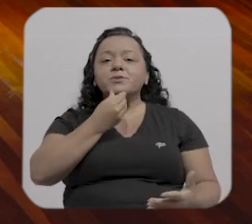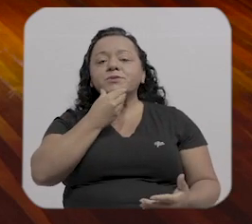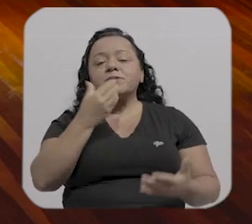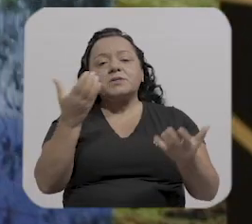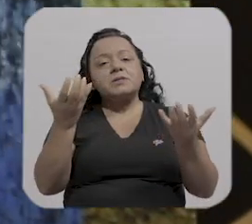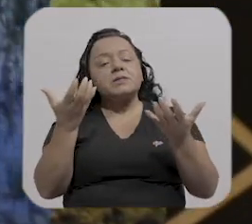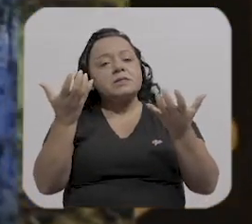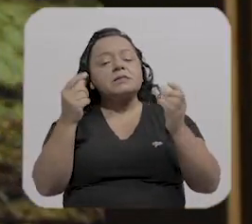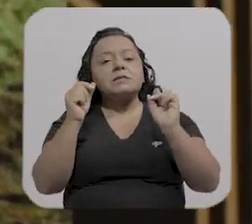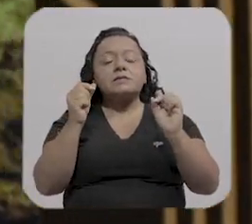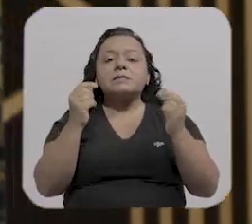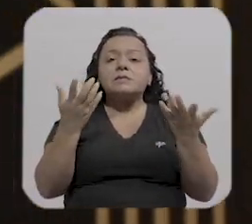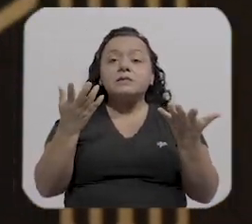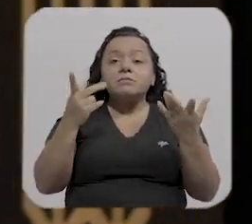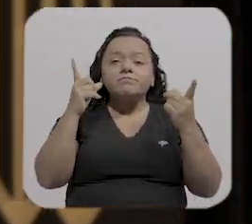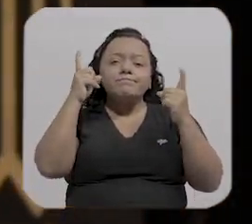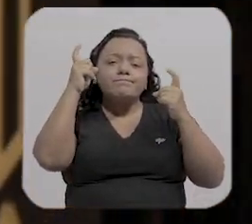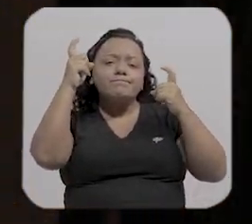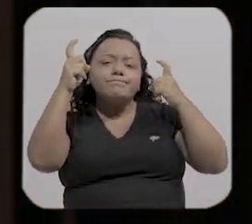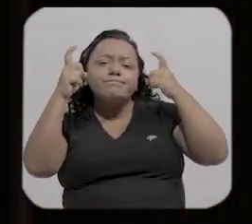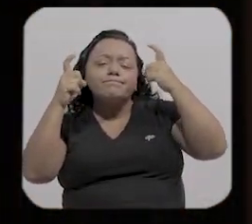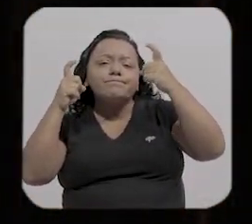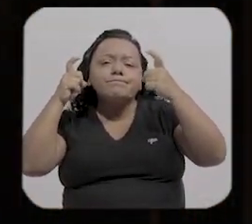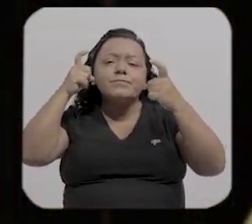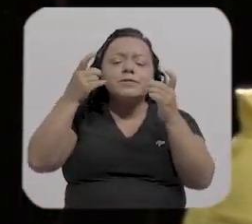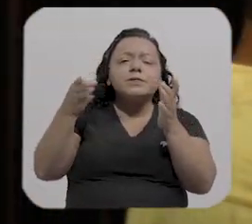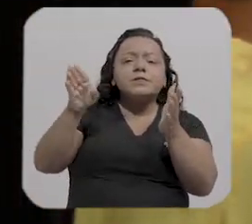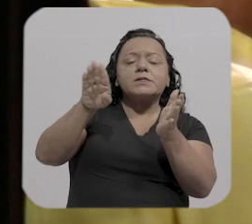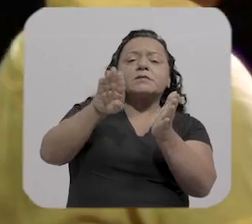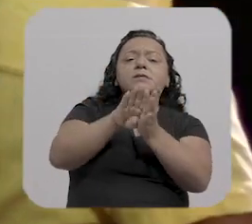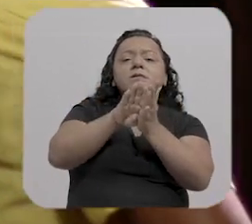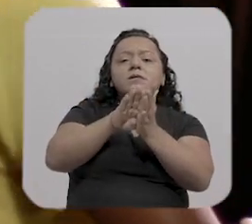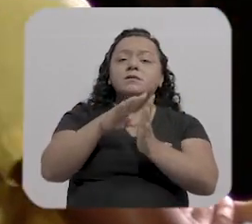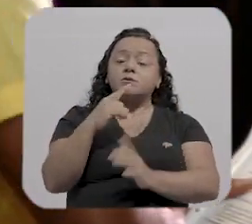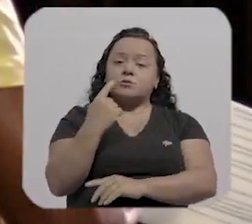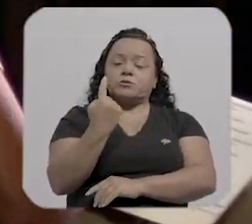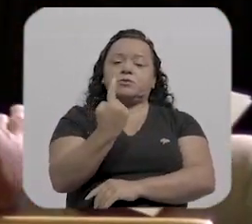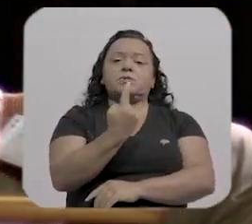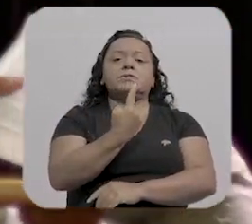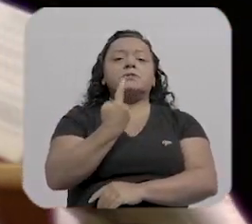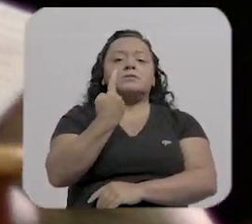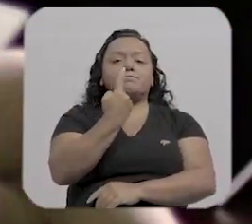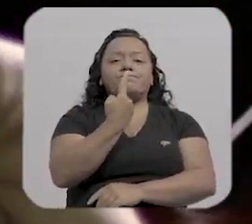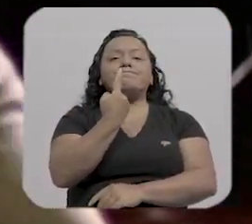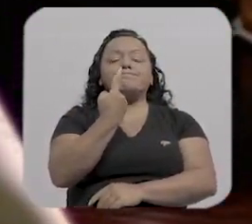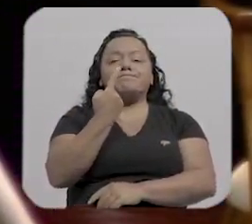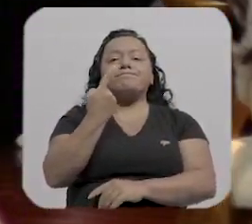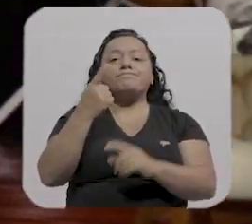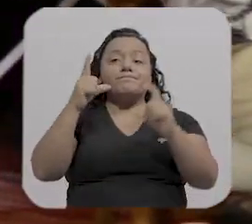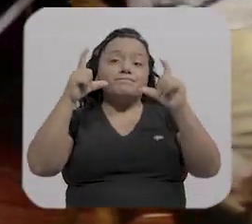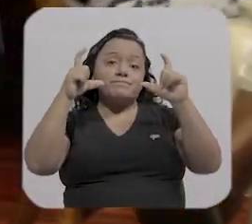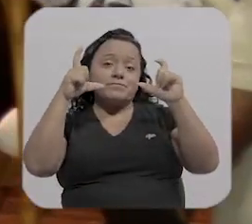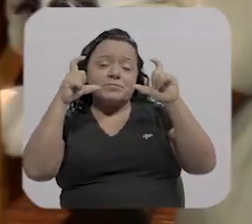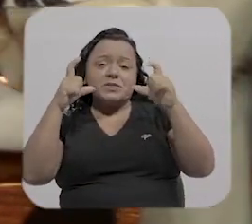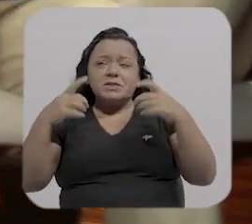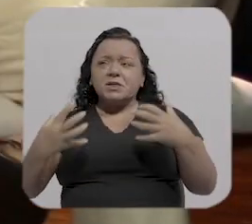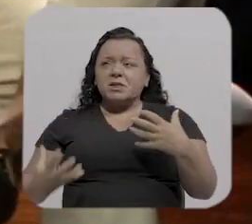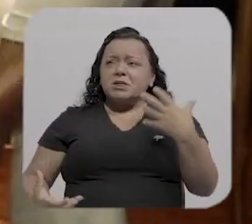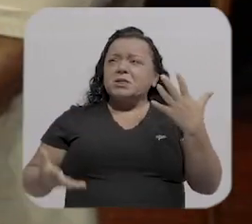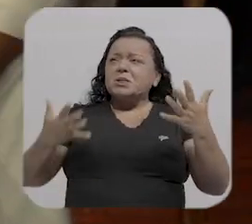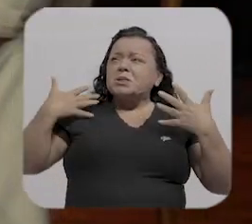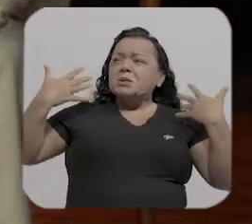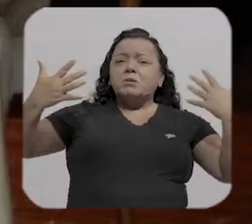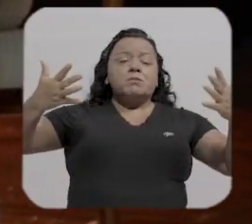sei te dizer, mas a minha preocupação era chegar e dizer, pô, eu tô sozinho aqui com uma câmera, eu ia só. Eu tô sozinho com uma